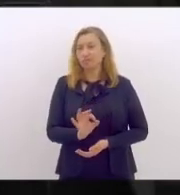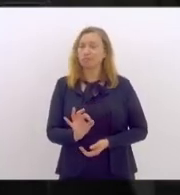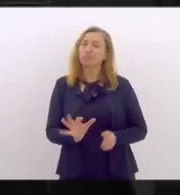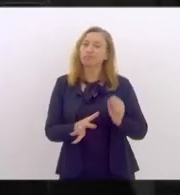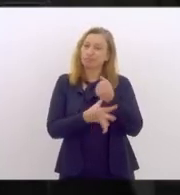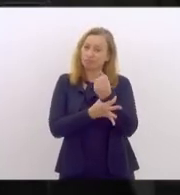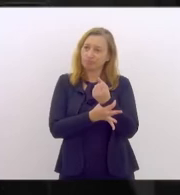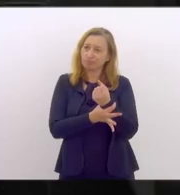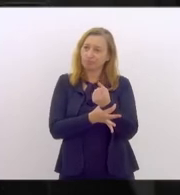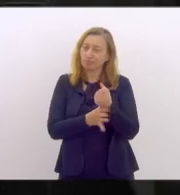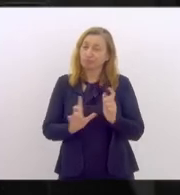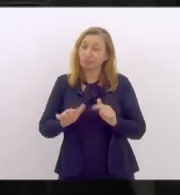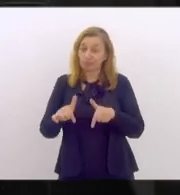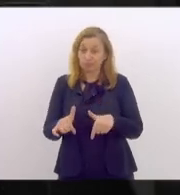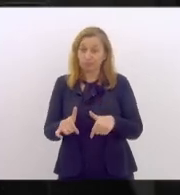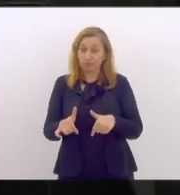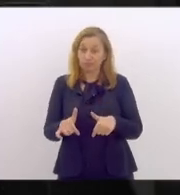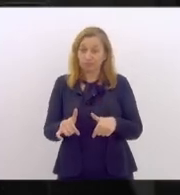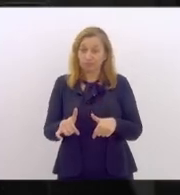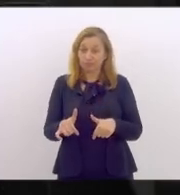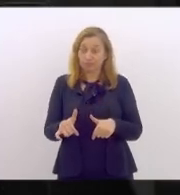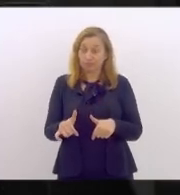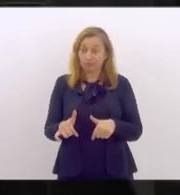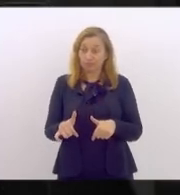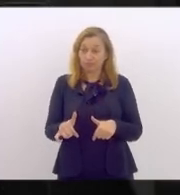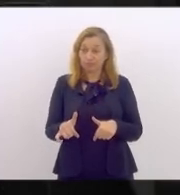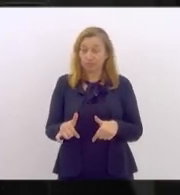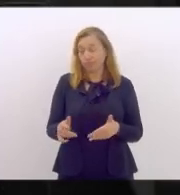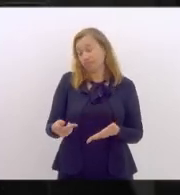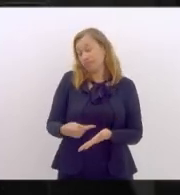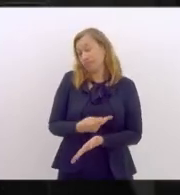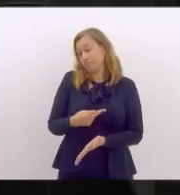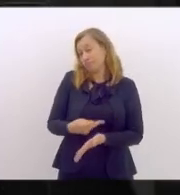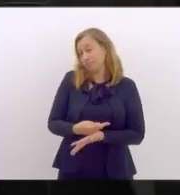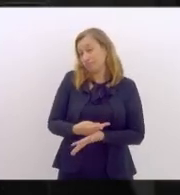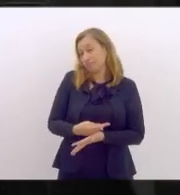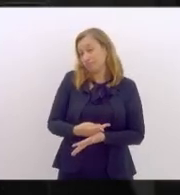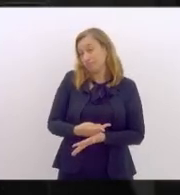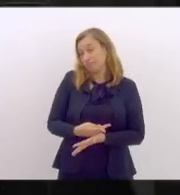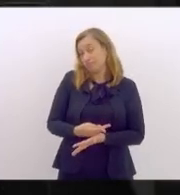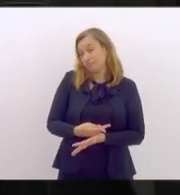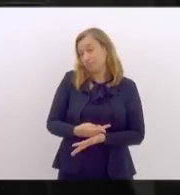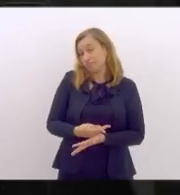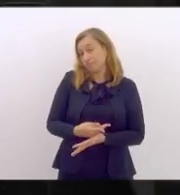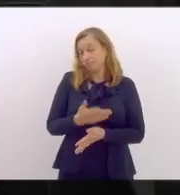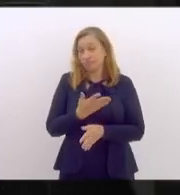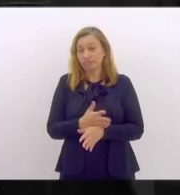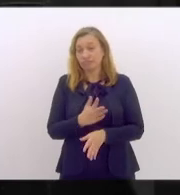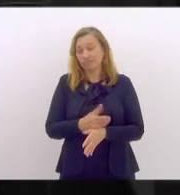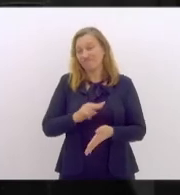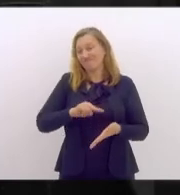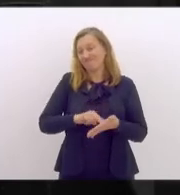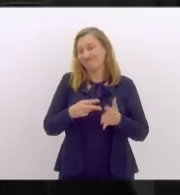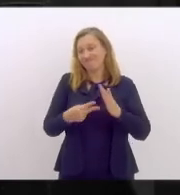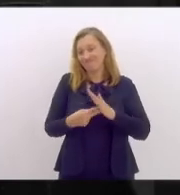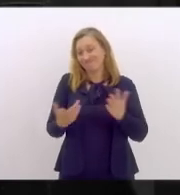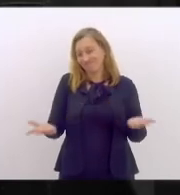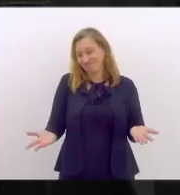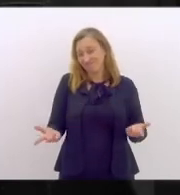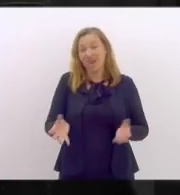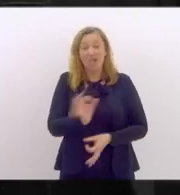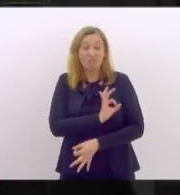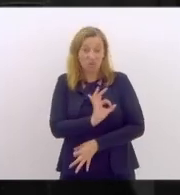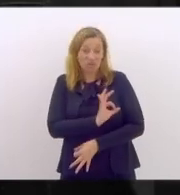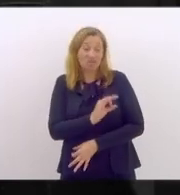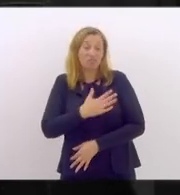adotem atitude de modo a endossar esta prática esta interpretação que a